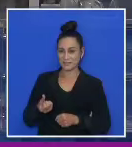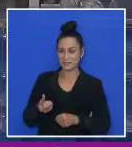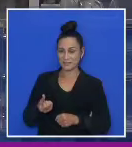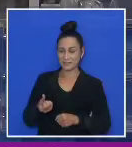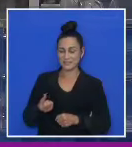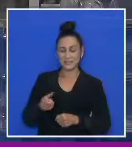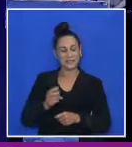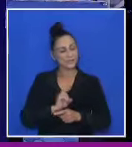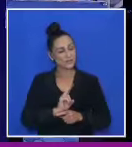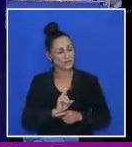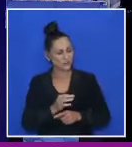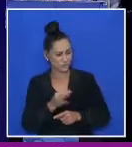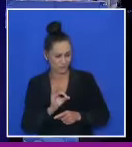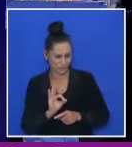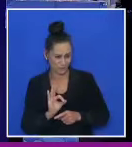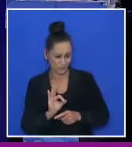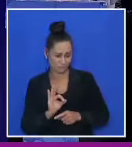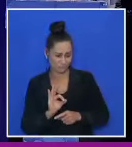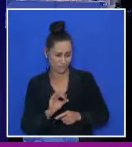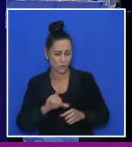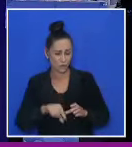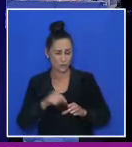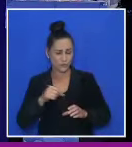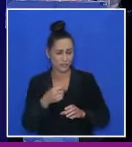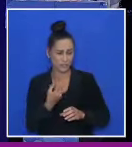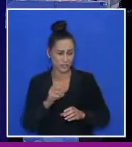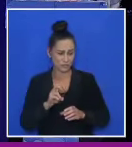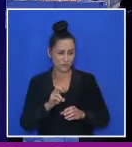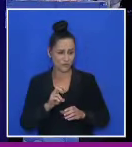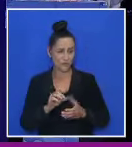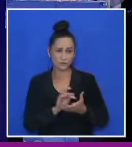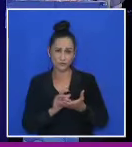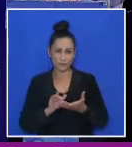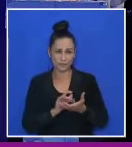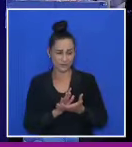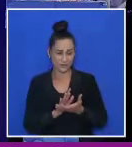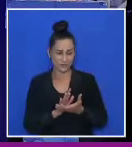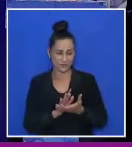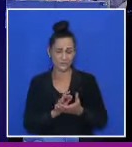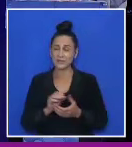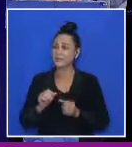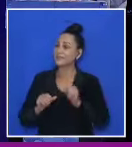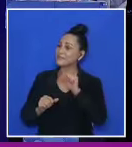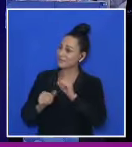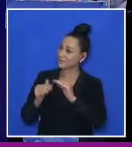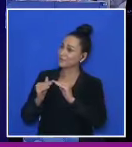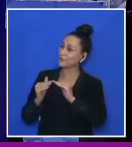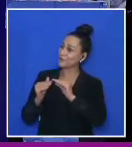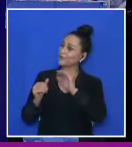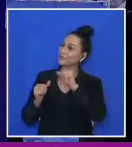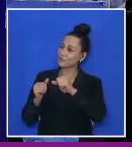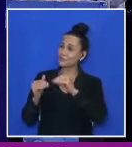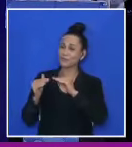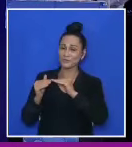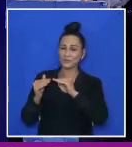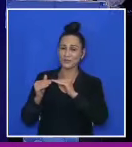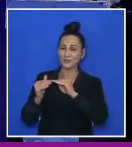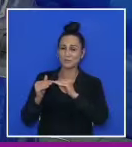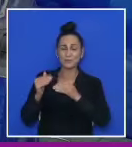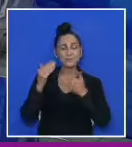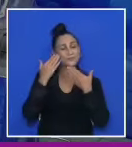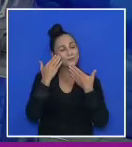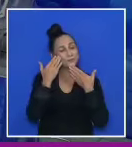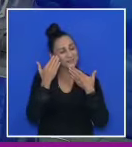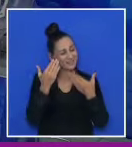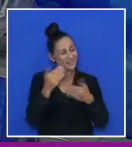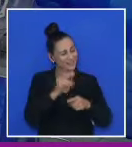16. Senhoras auditoras, as senhoras confirmam os 15 números sorteados da Loto Fácil? Sim, confirmo. Sim, confirmo.